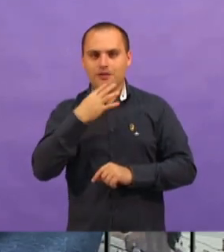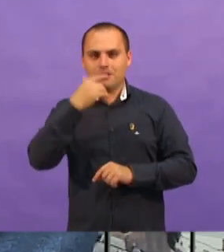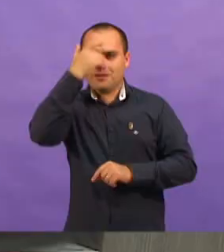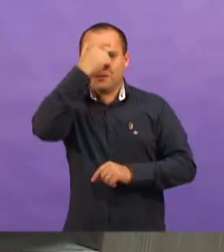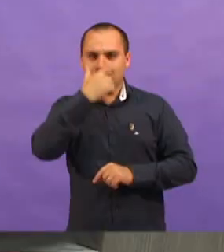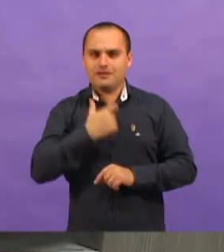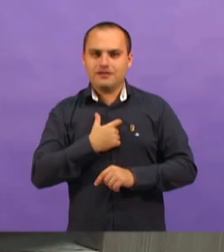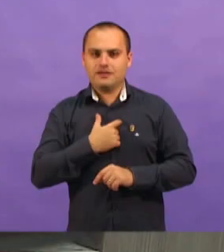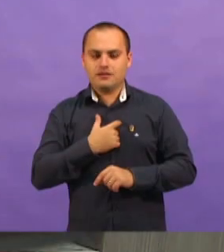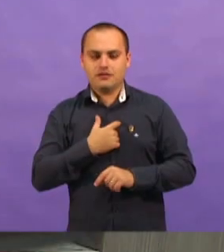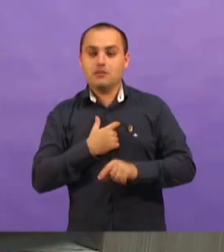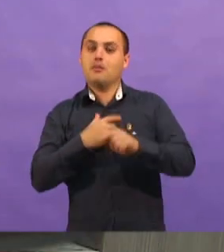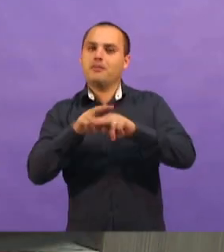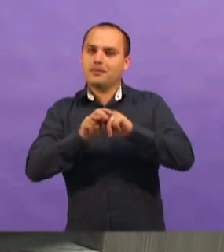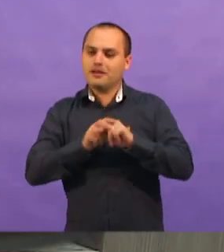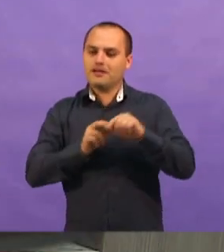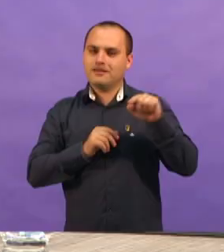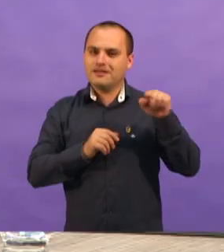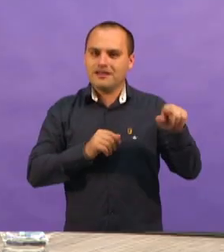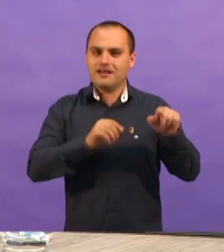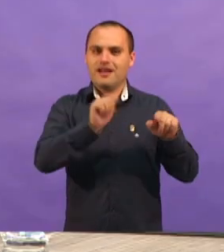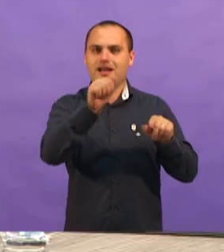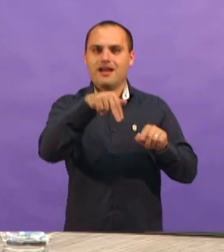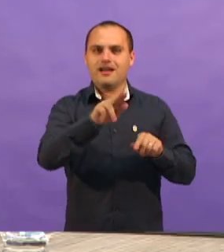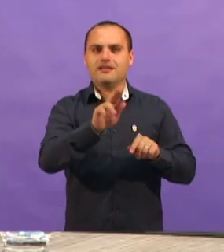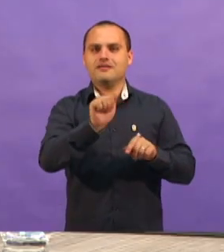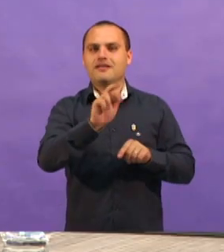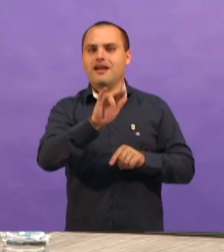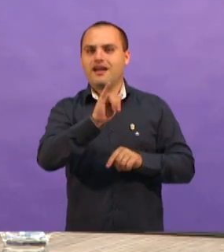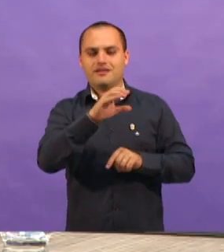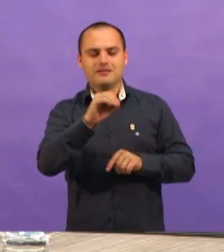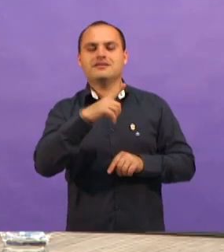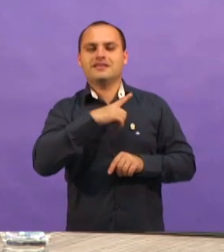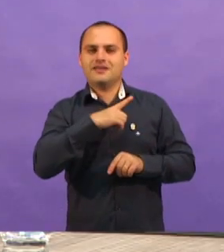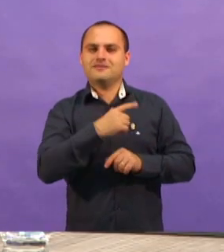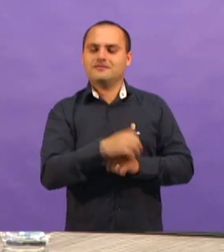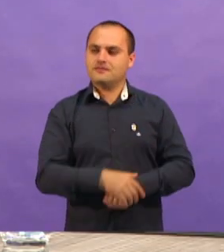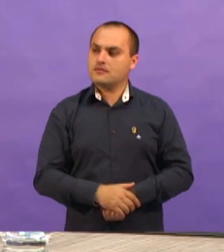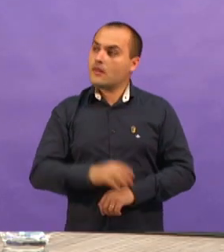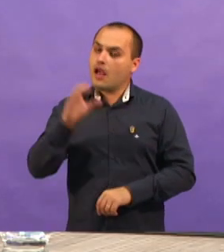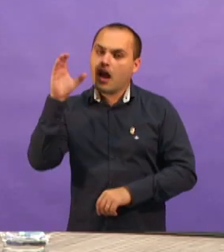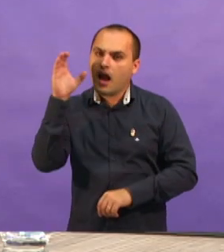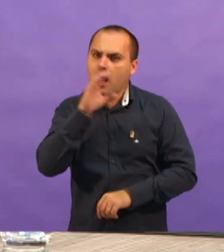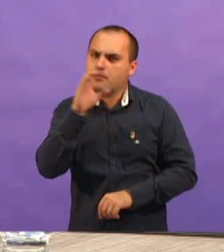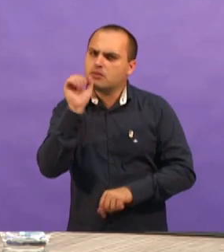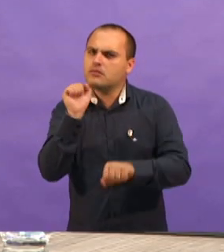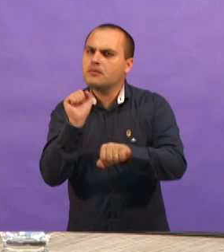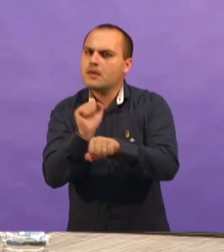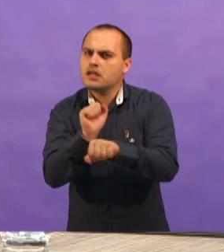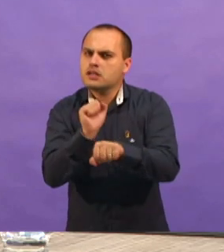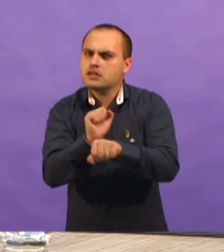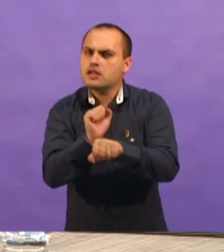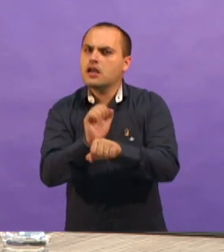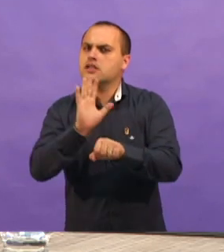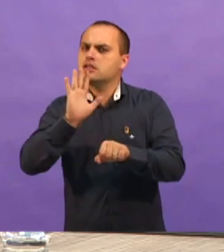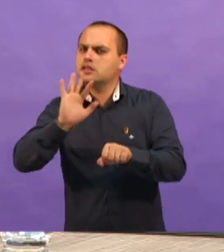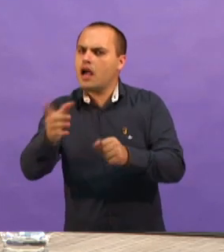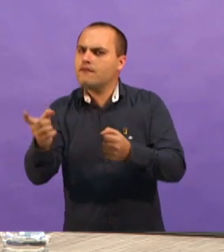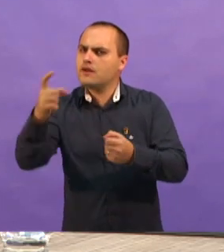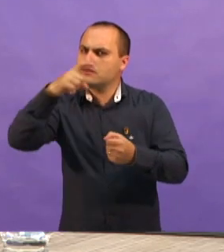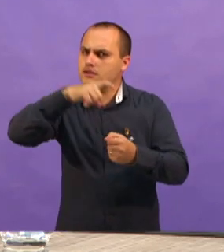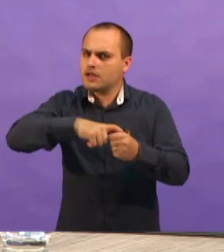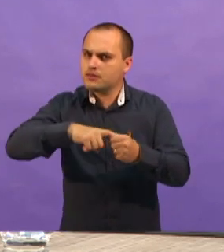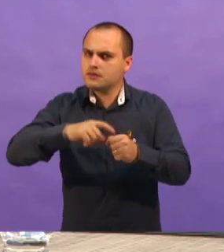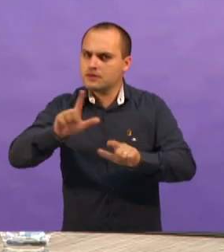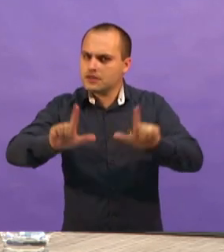anuário tem um pouco disso. Nós vamos fazer um rápido intervalo, já voltamos com o segundo bloco do Câmara